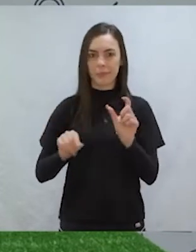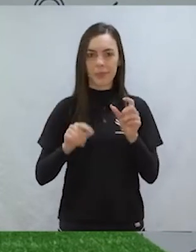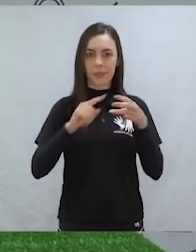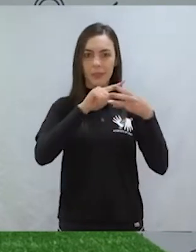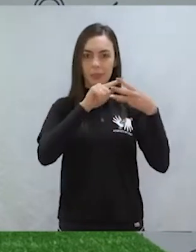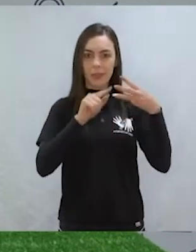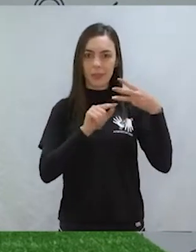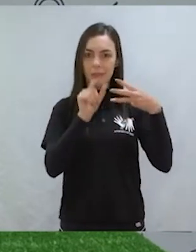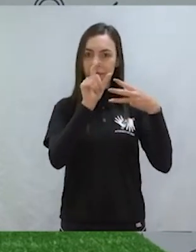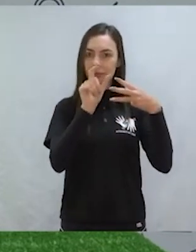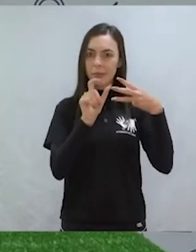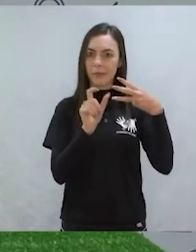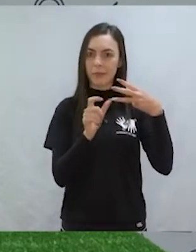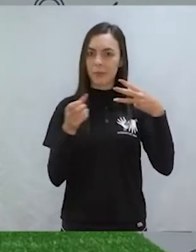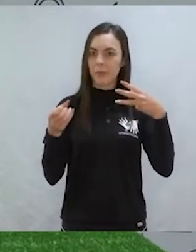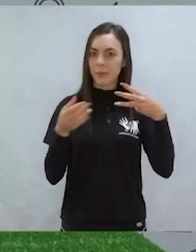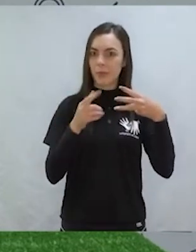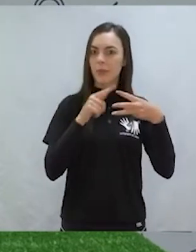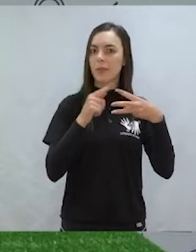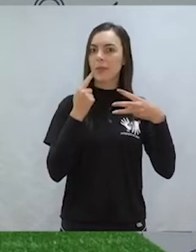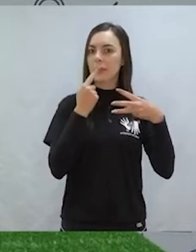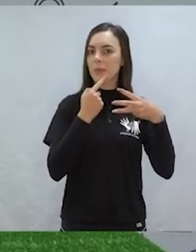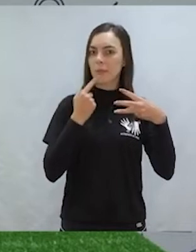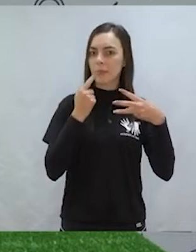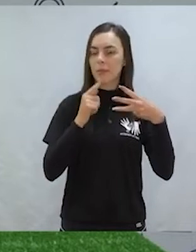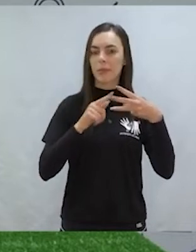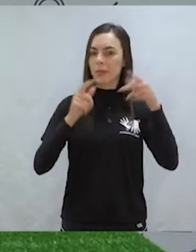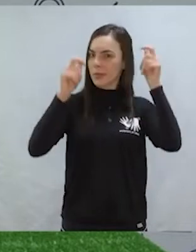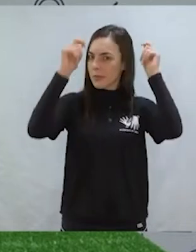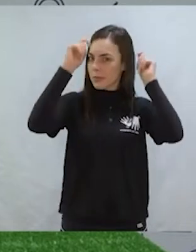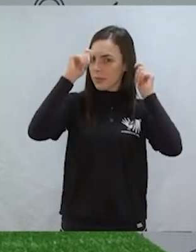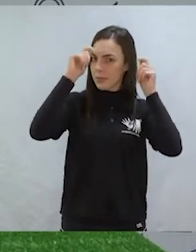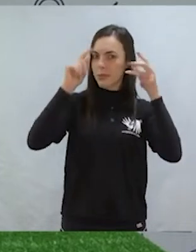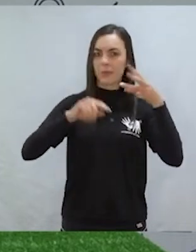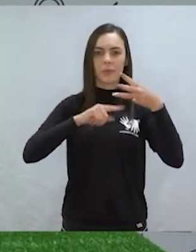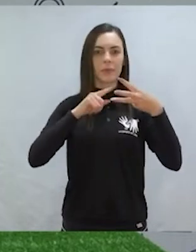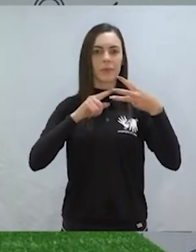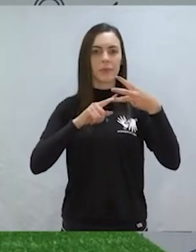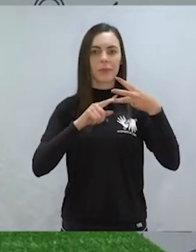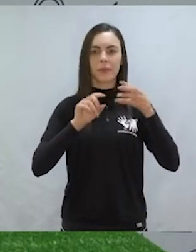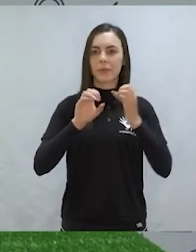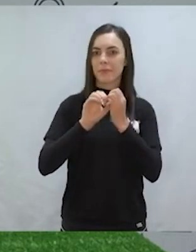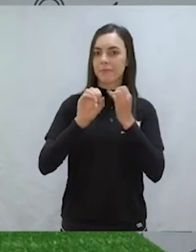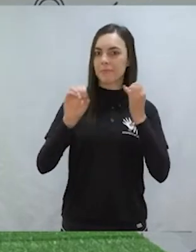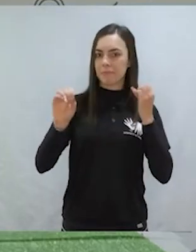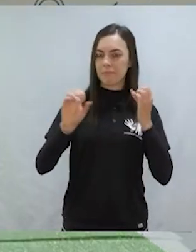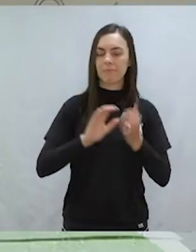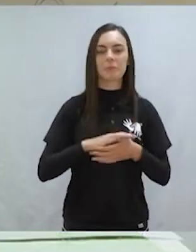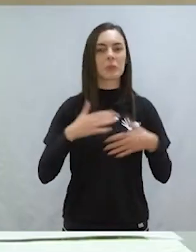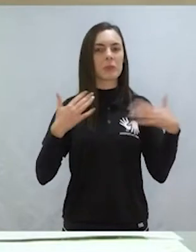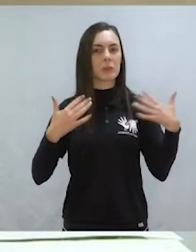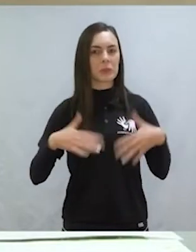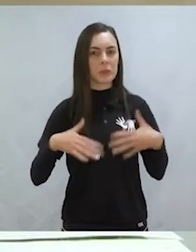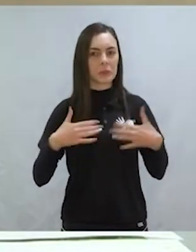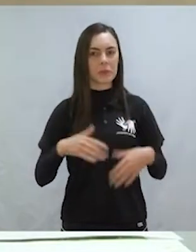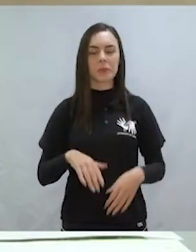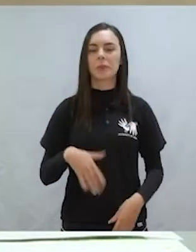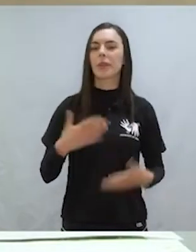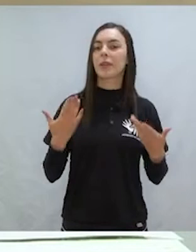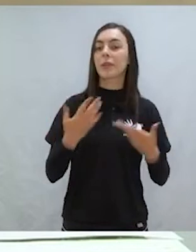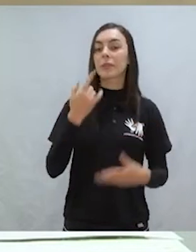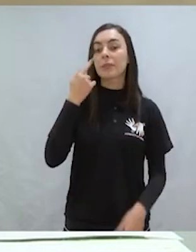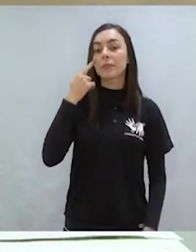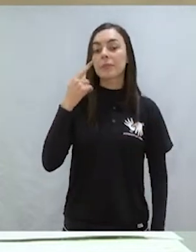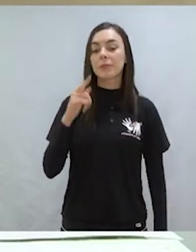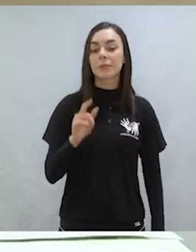3 palavras. Boca, boné e cano, né? Muito bem. Já descobrimos que